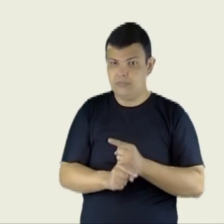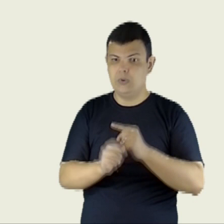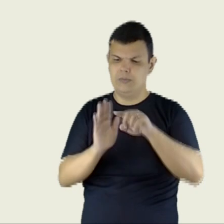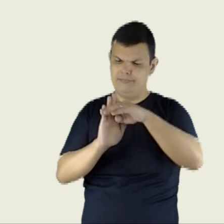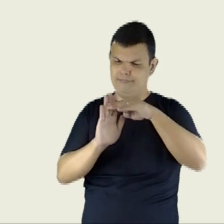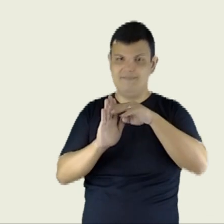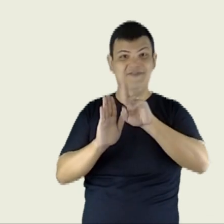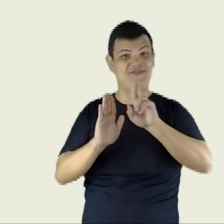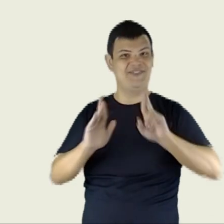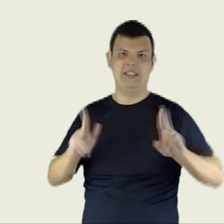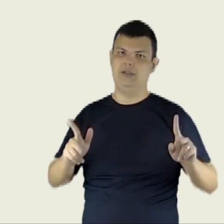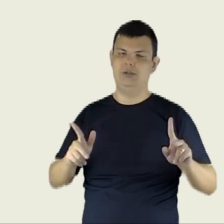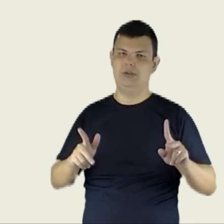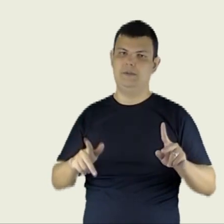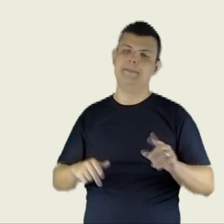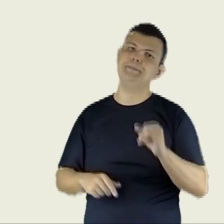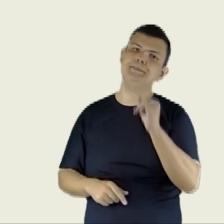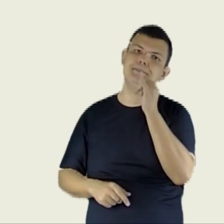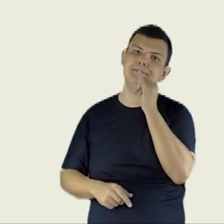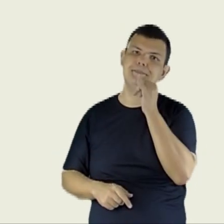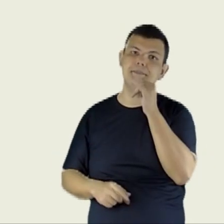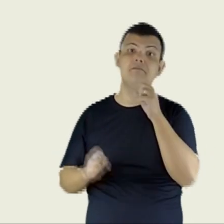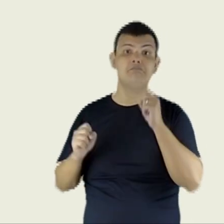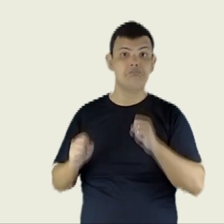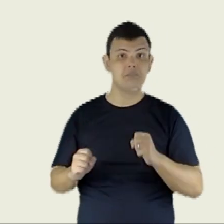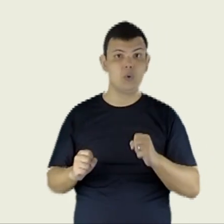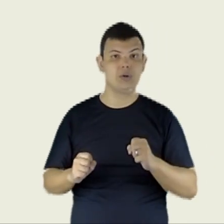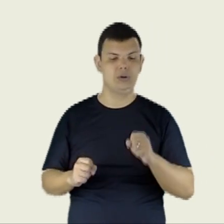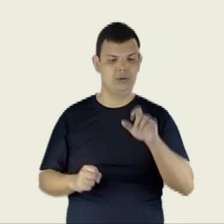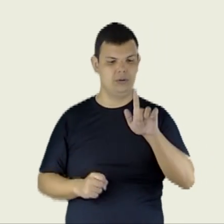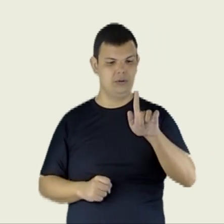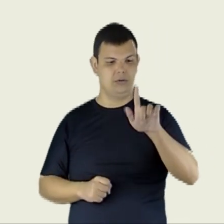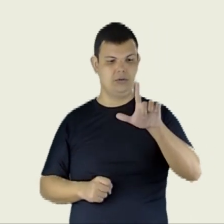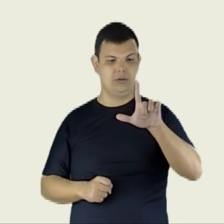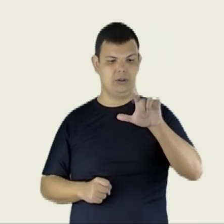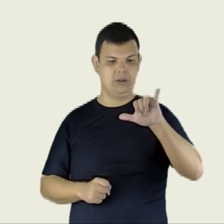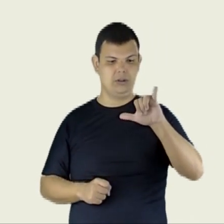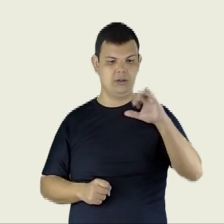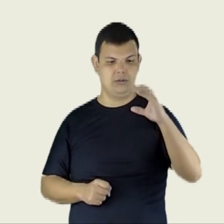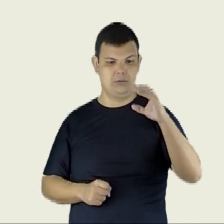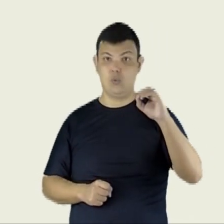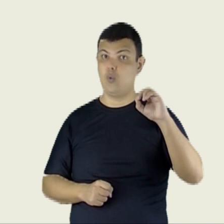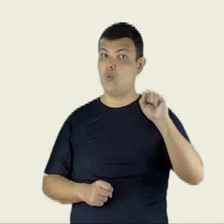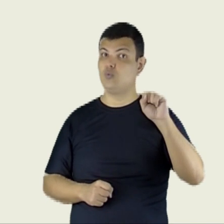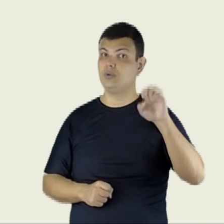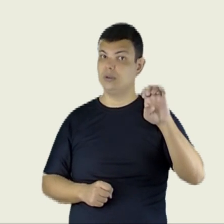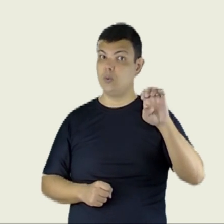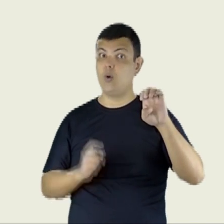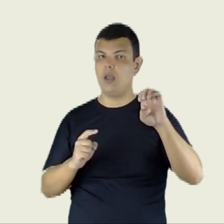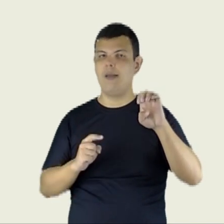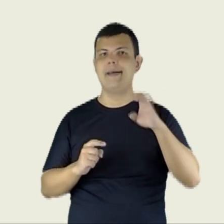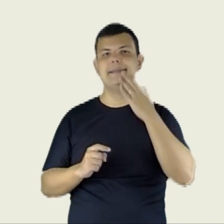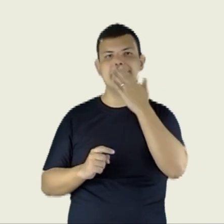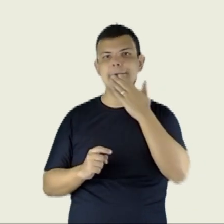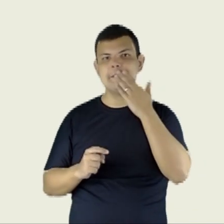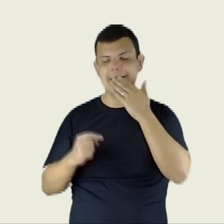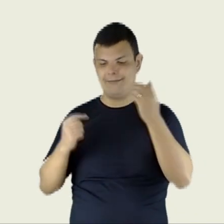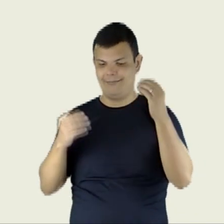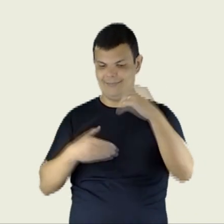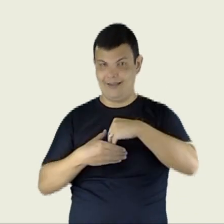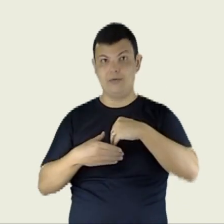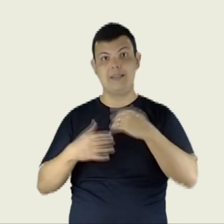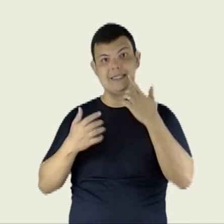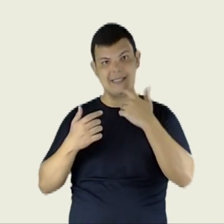anormais, entre as quais se conta a glicose, quem não lembra, é a quantidade de açúcar, né, no sangue,